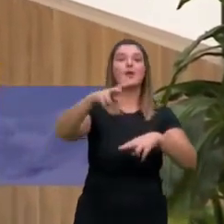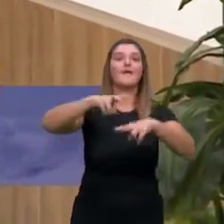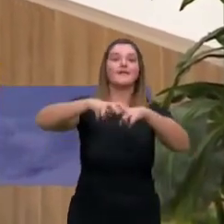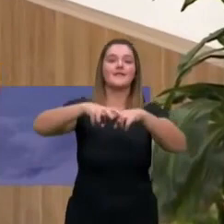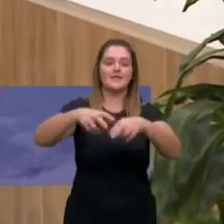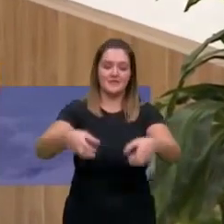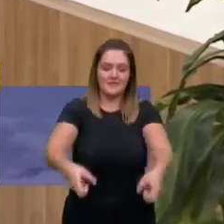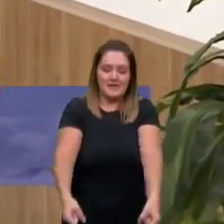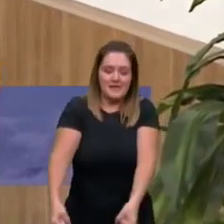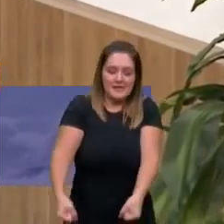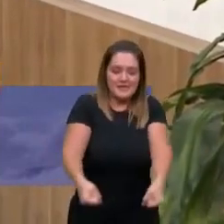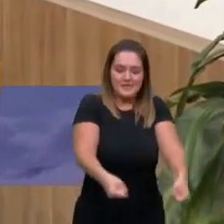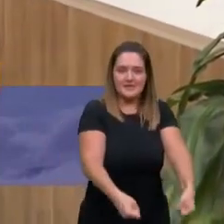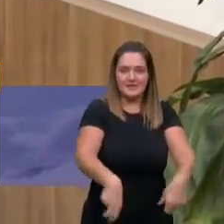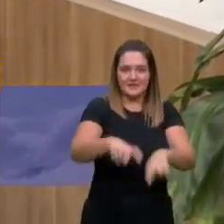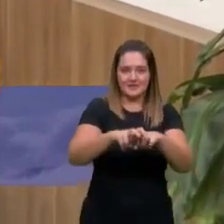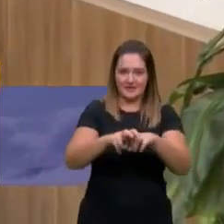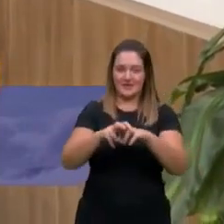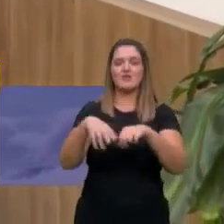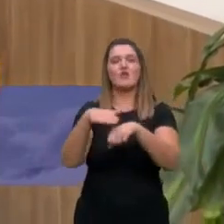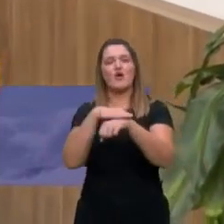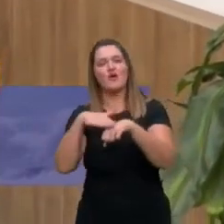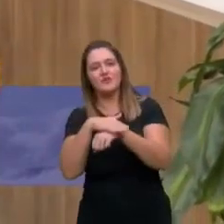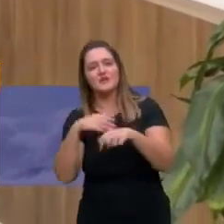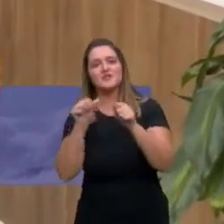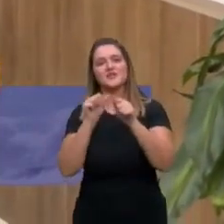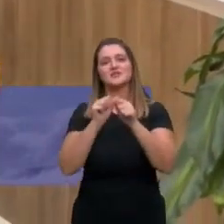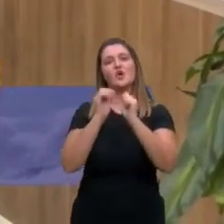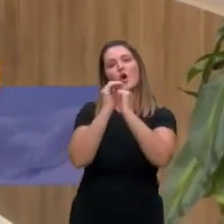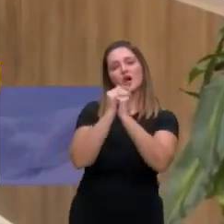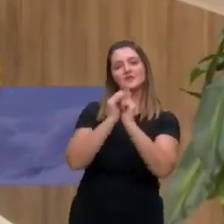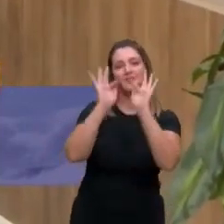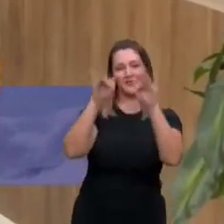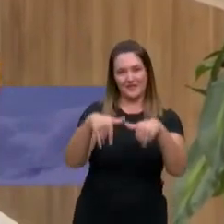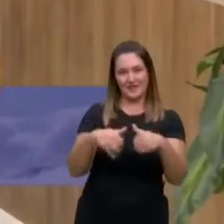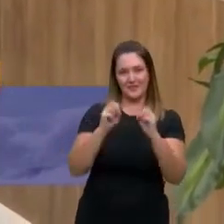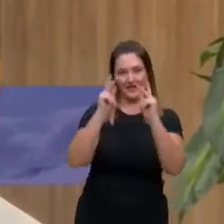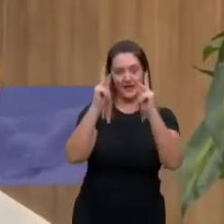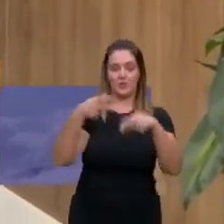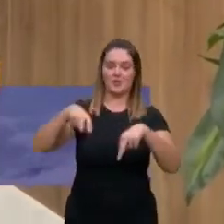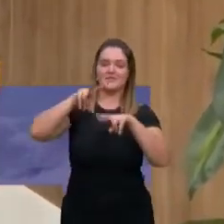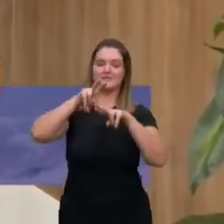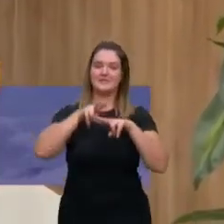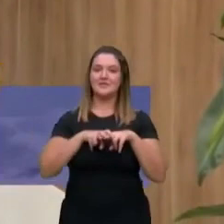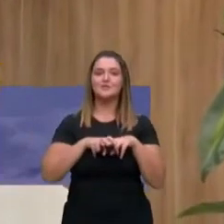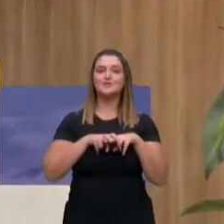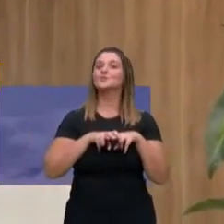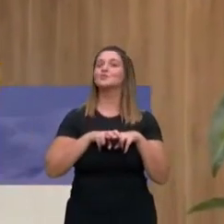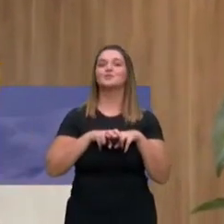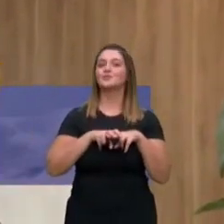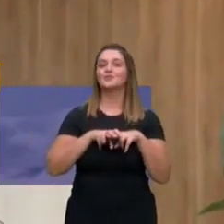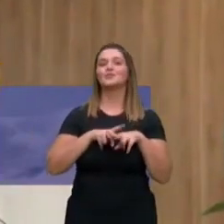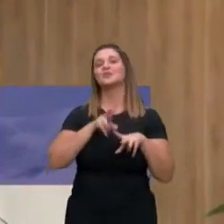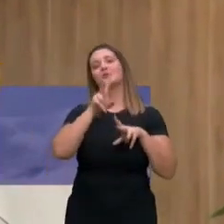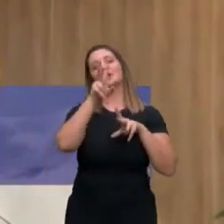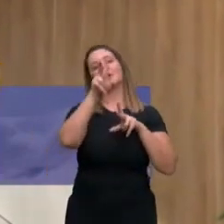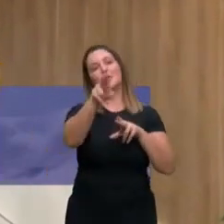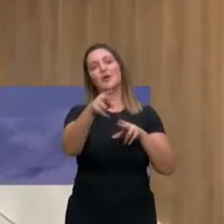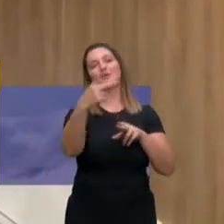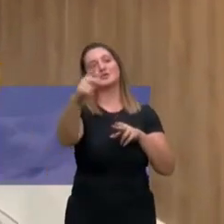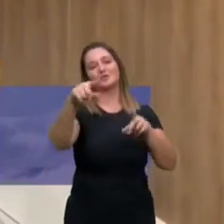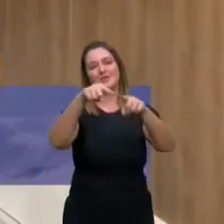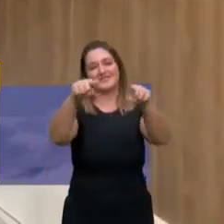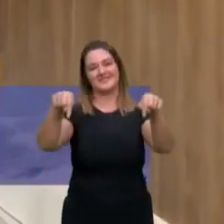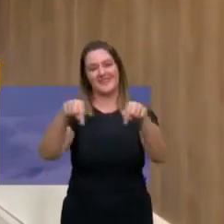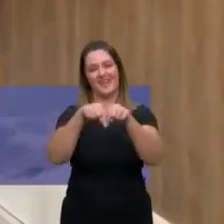cadeirinha para a gente conversar e fazer a oração final. Tá bom? Aqui, ó. Quando eu sento aqui, é como se eu tivesse